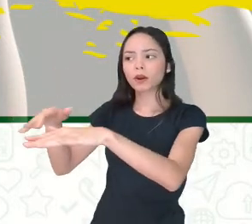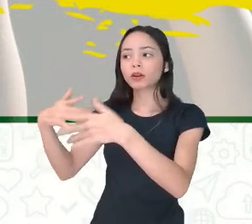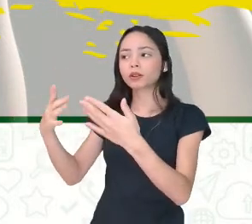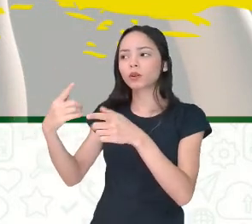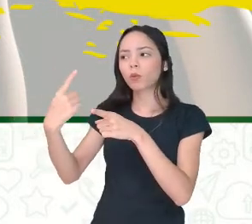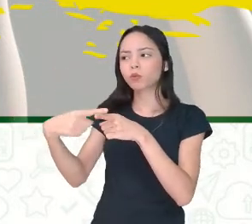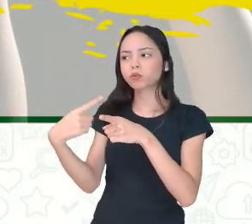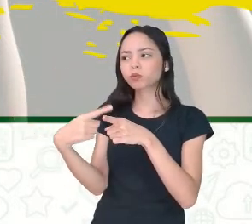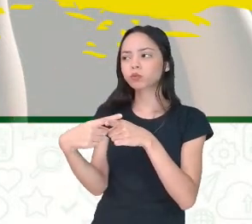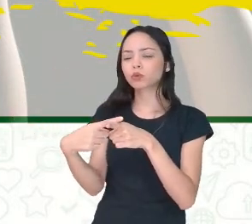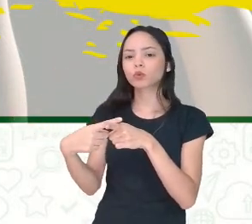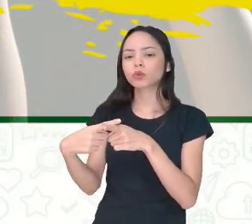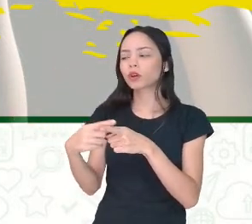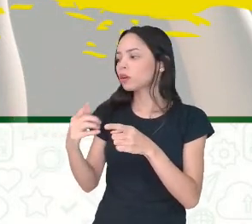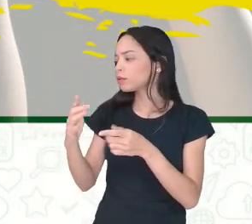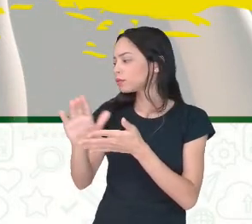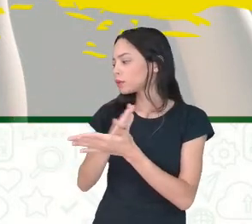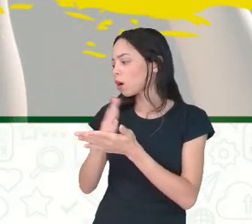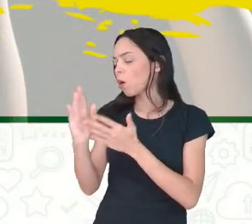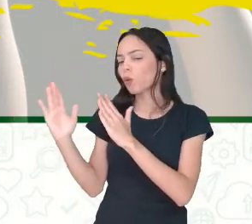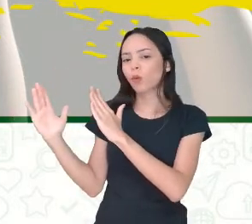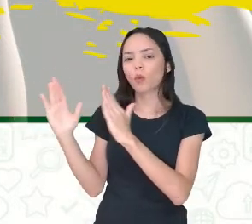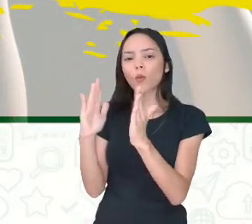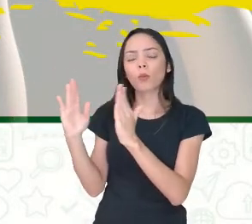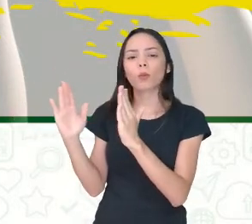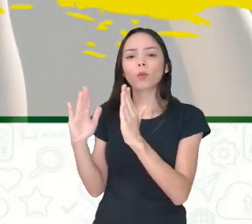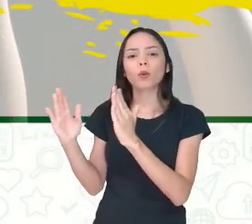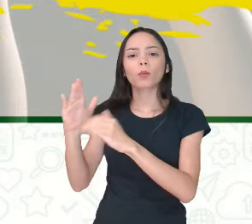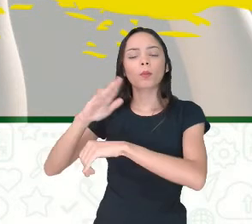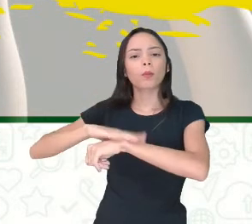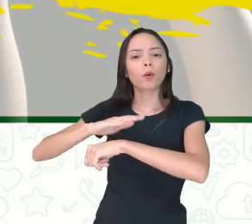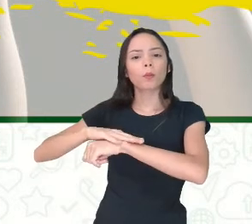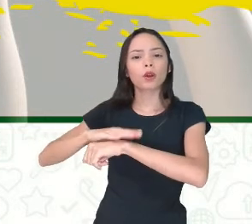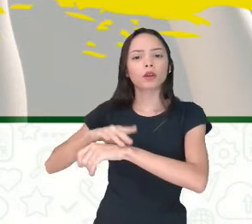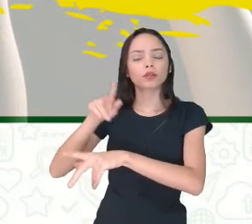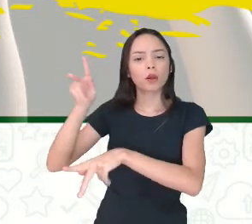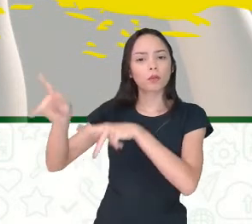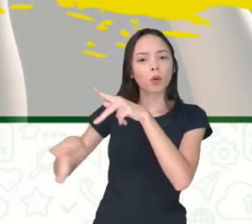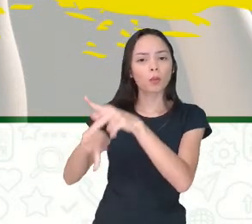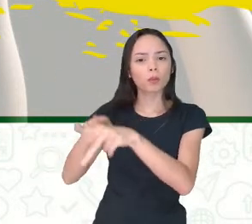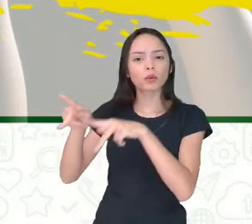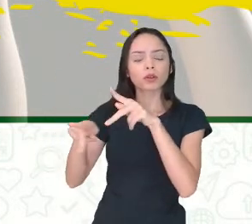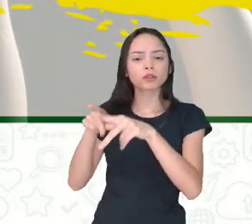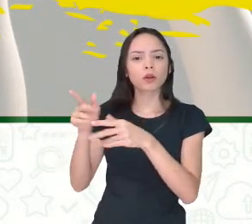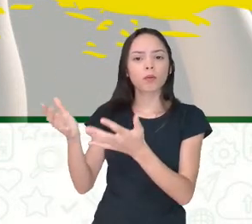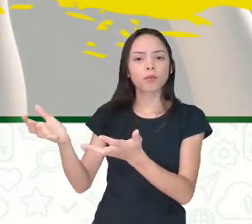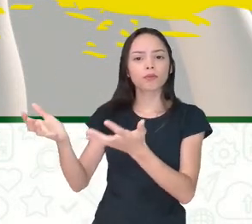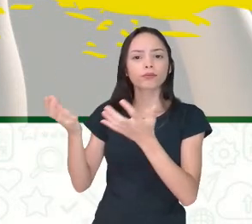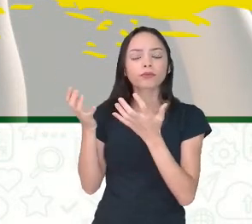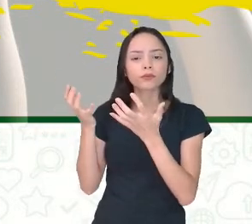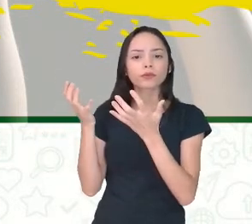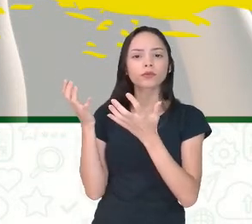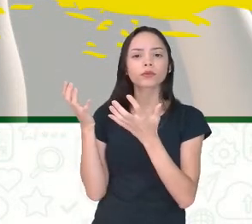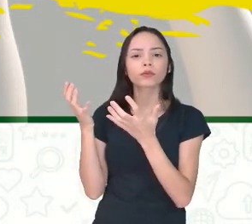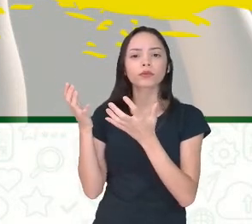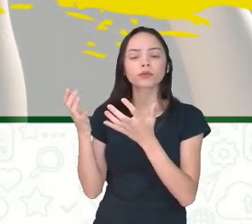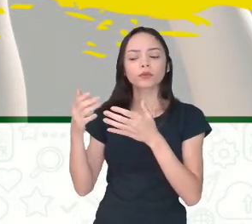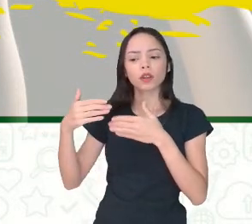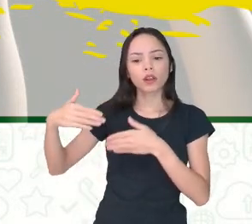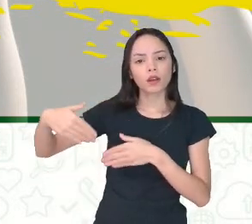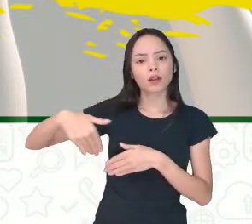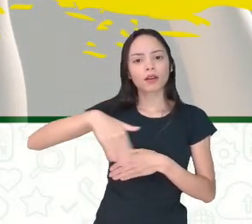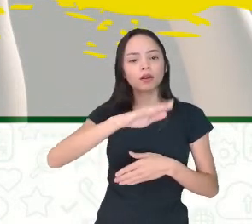por que é que em alguns momentos a população resolve sair para as ruas